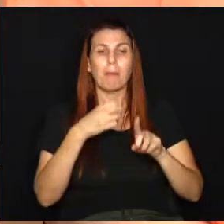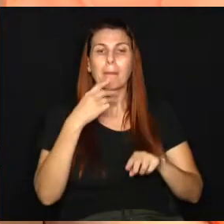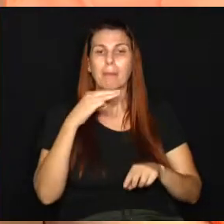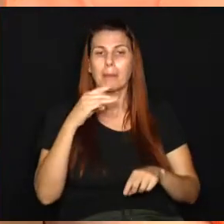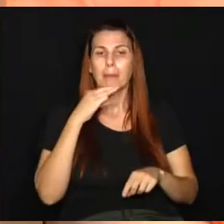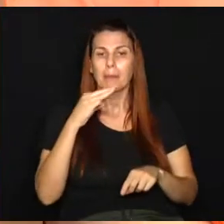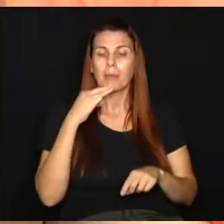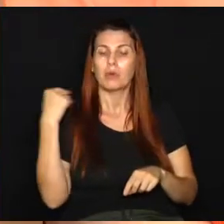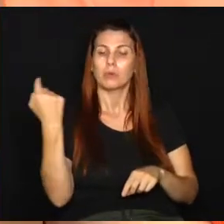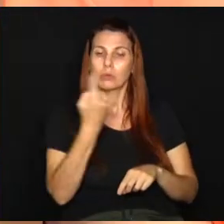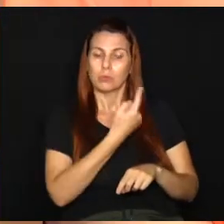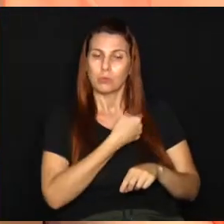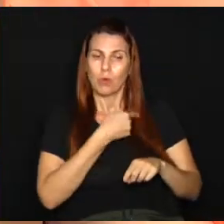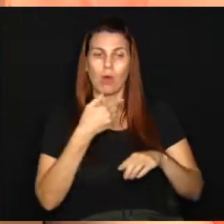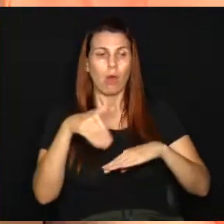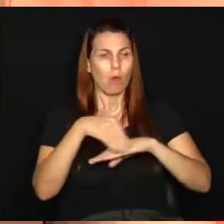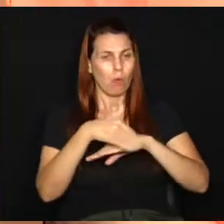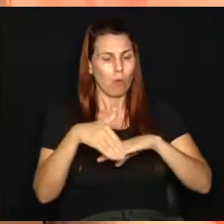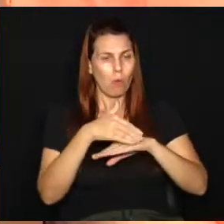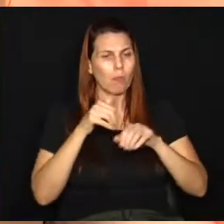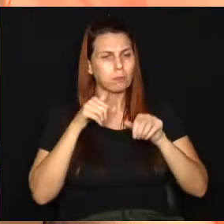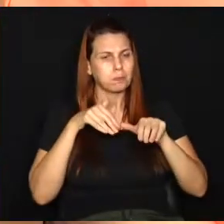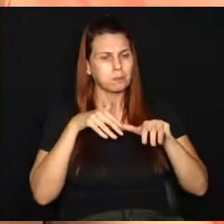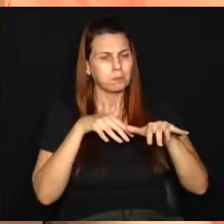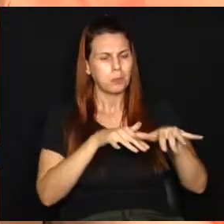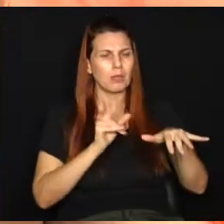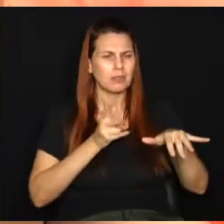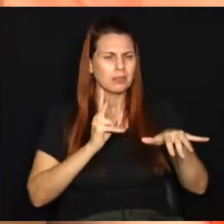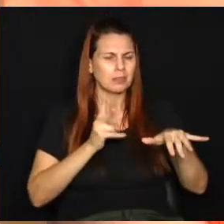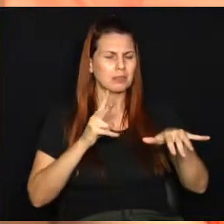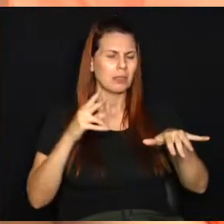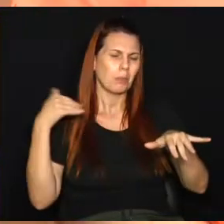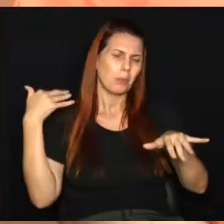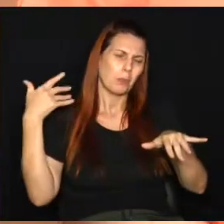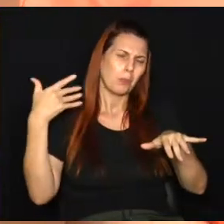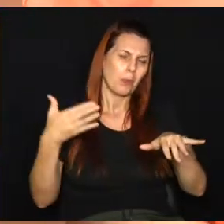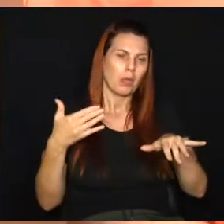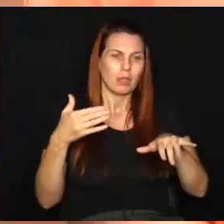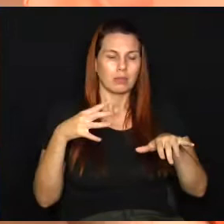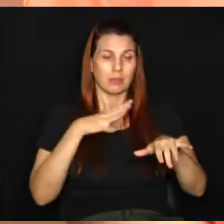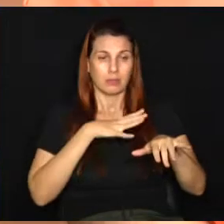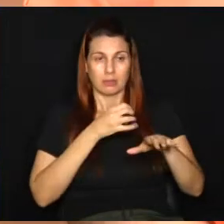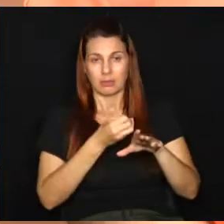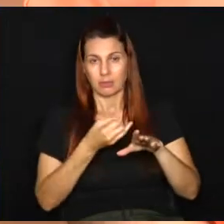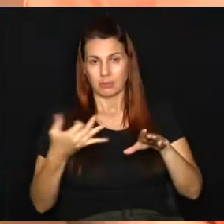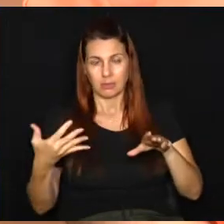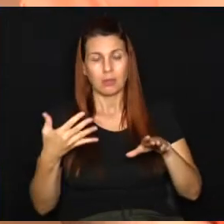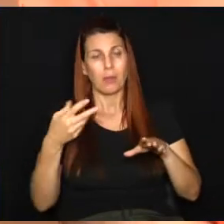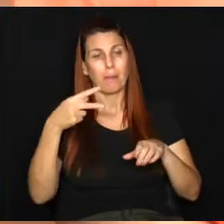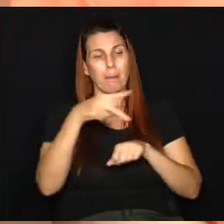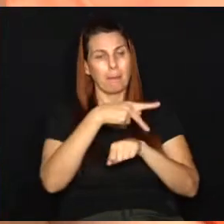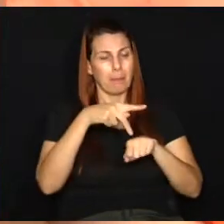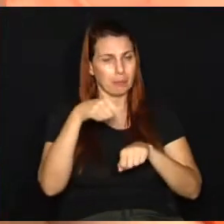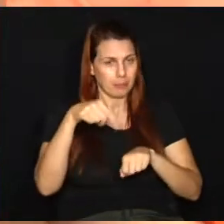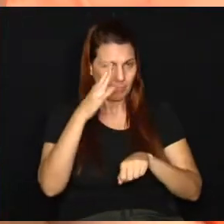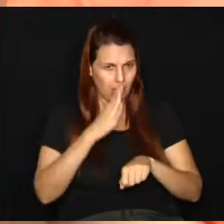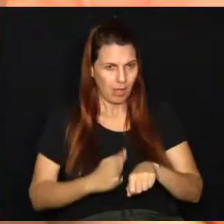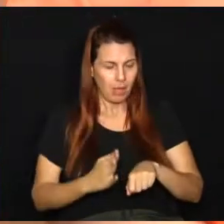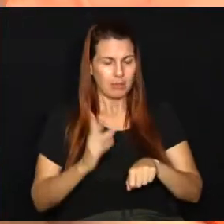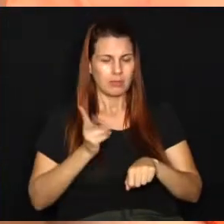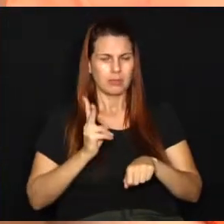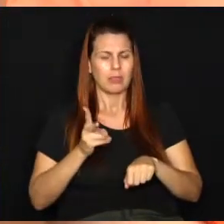ruas. A gente, tradicionalmente, tem feito, em várias cidades do país, o ato no 14 de